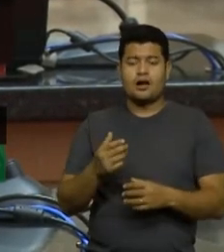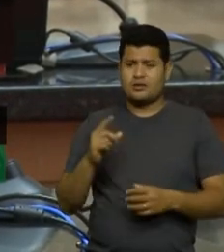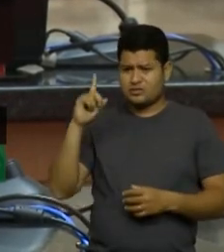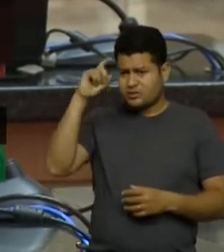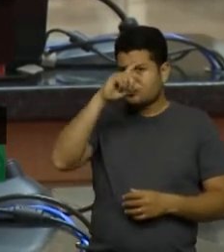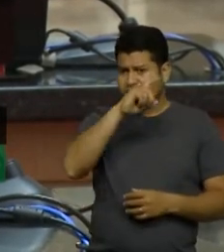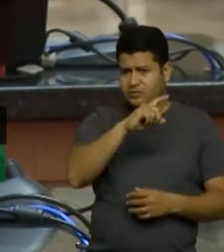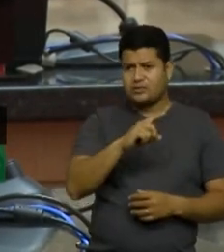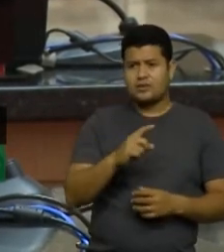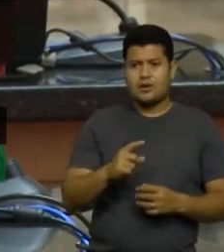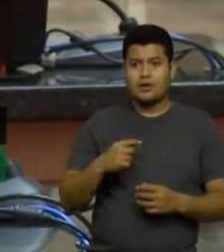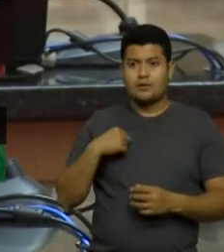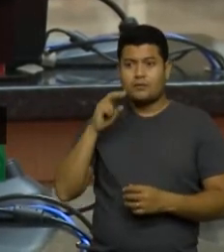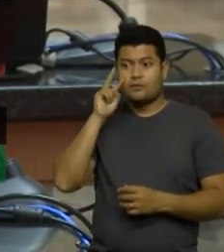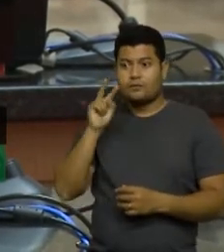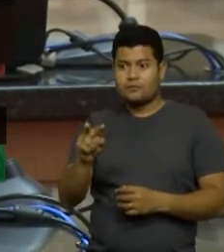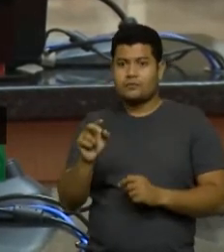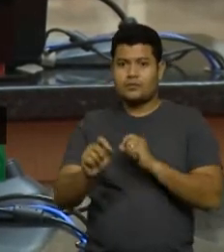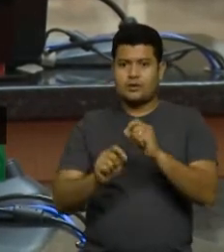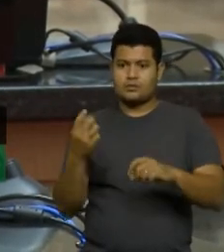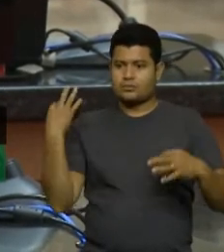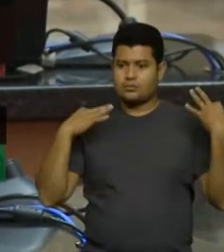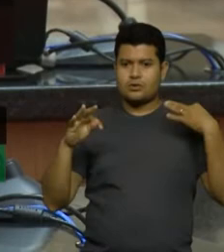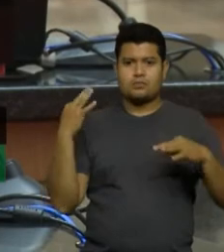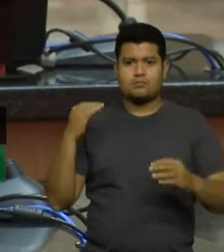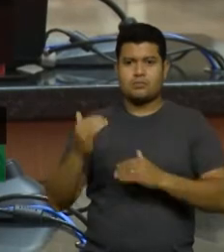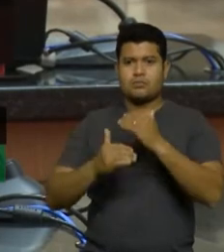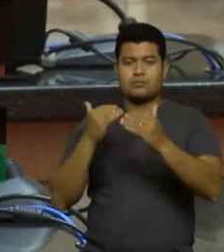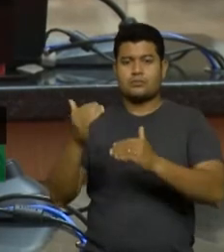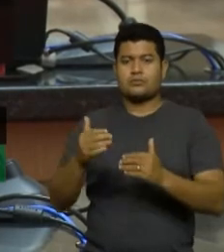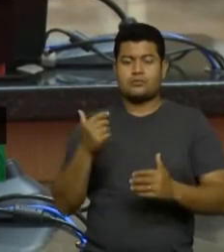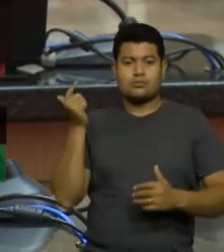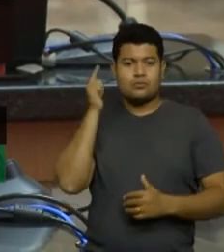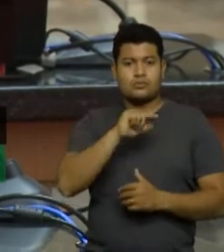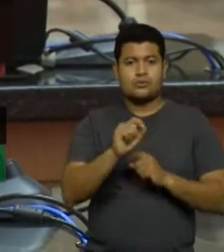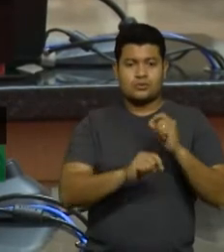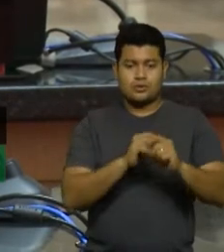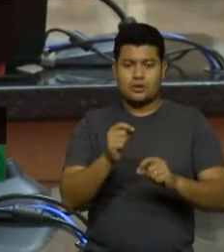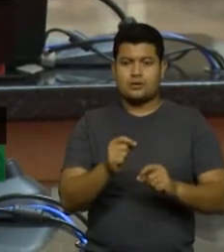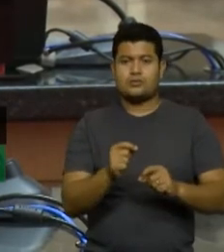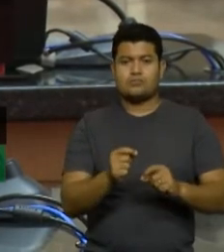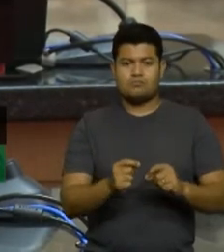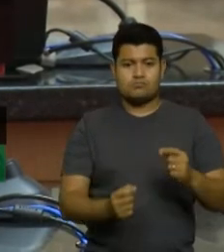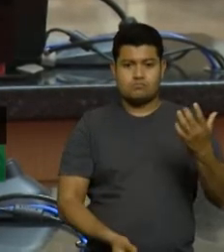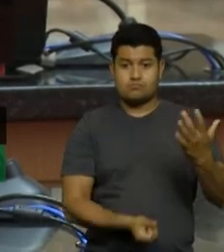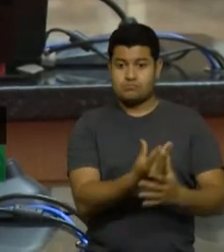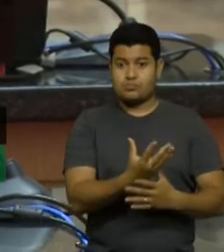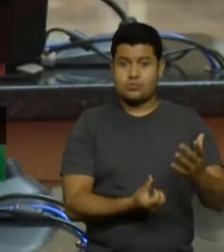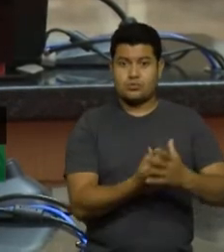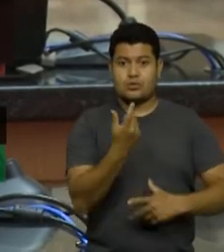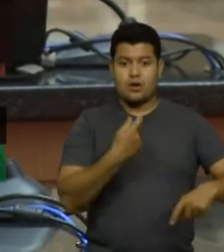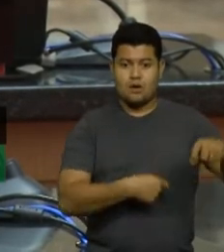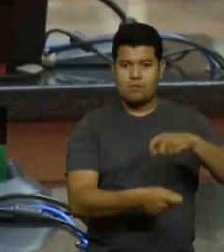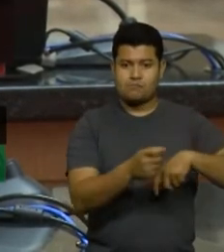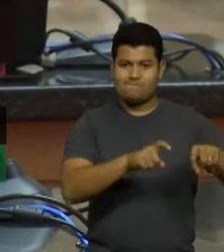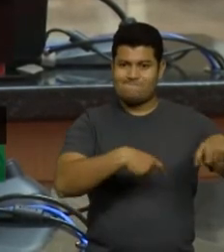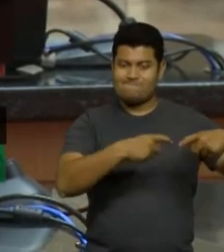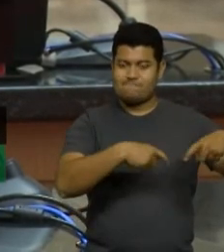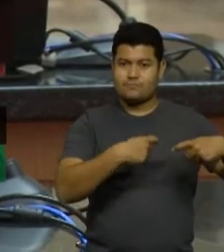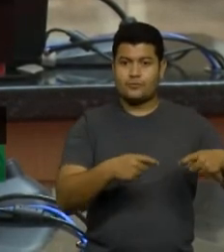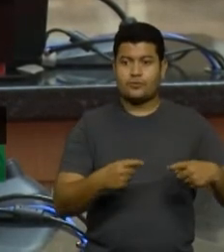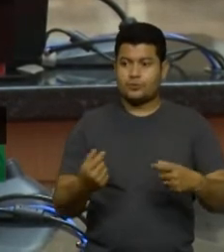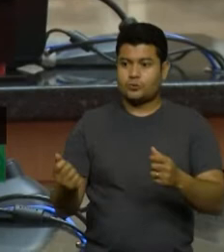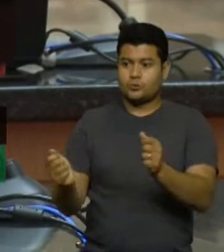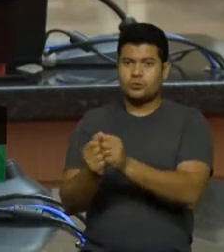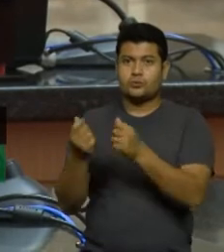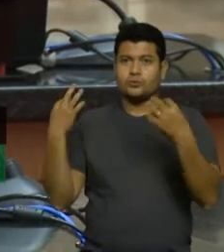gente consegue agregar a questão do agronegócio com o turismo. Desculpa lhe copiar,